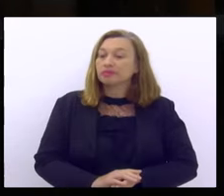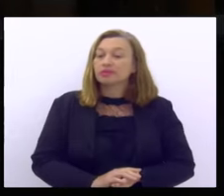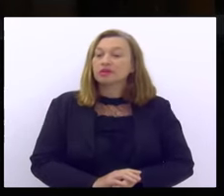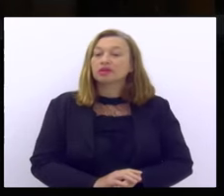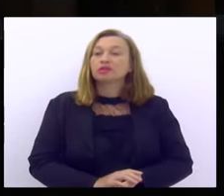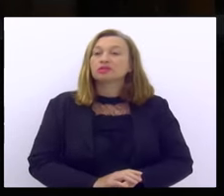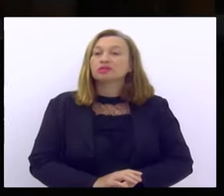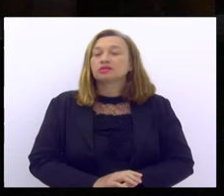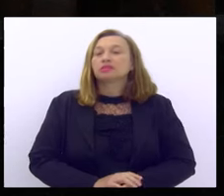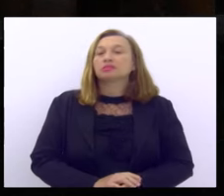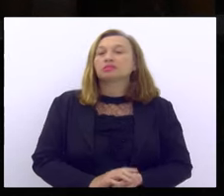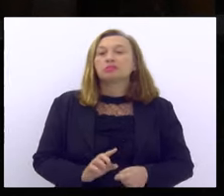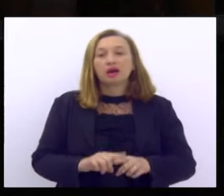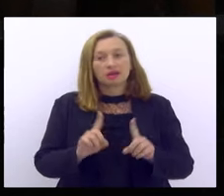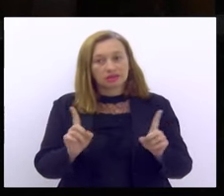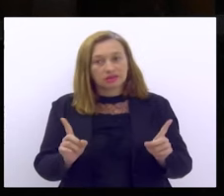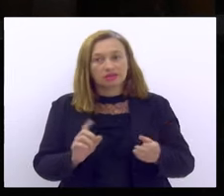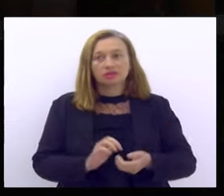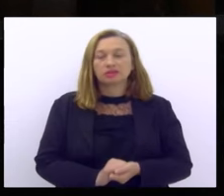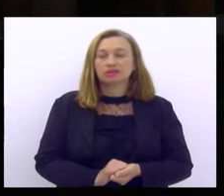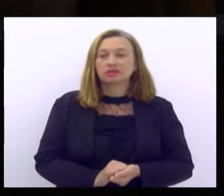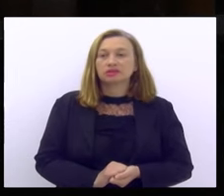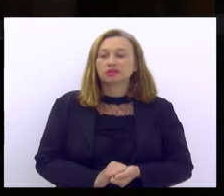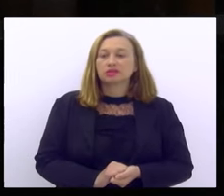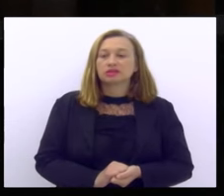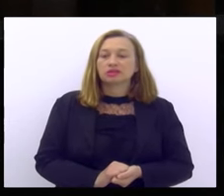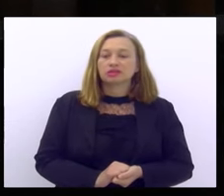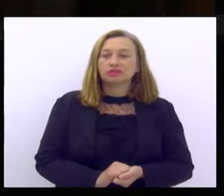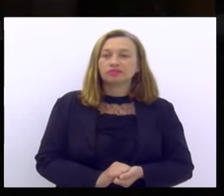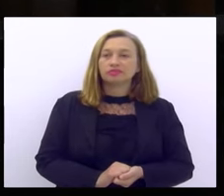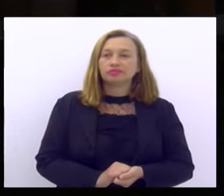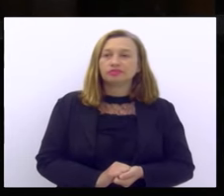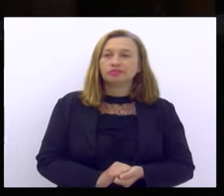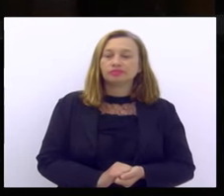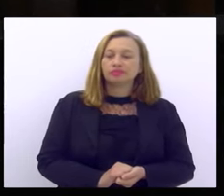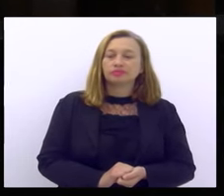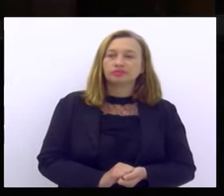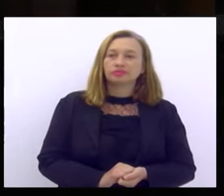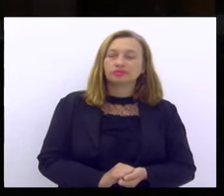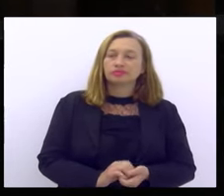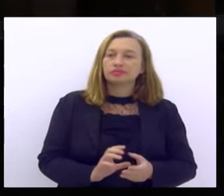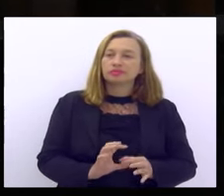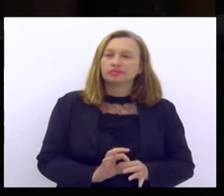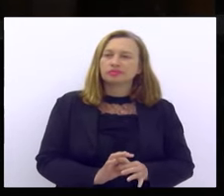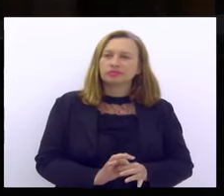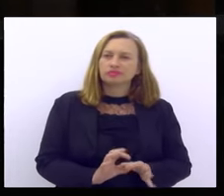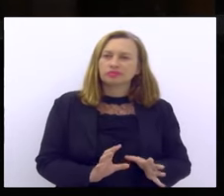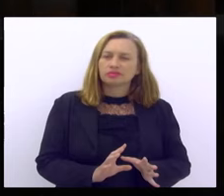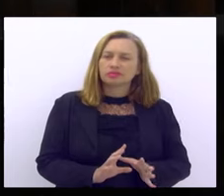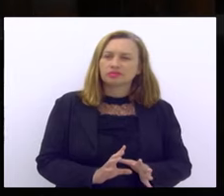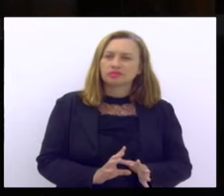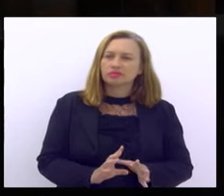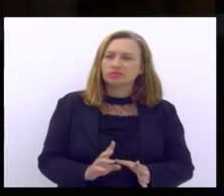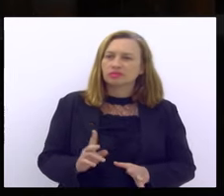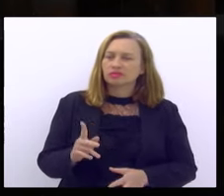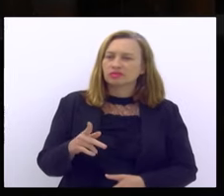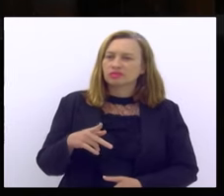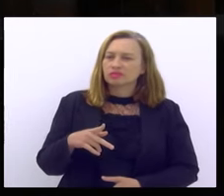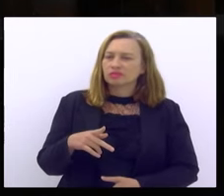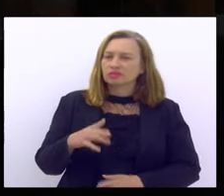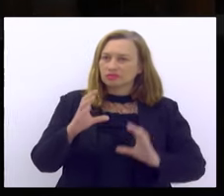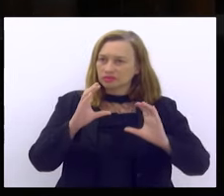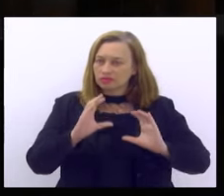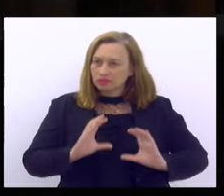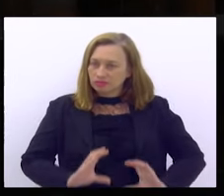sob hipótese alguma, deixando de pautar a nossa conduta,